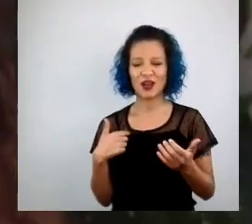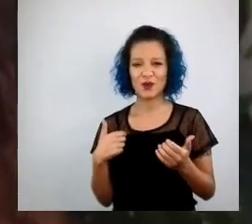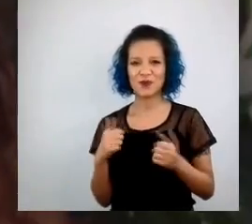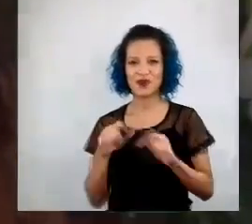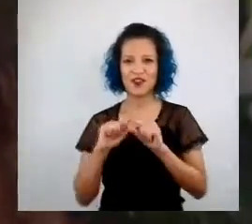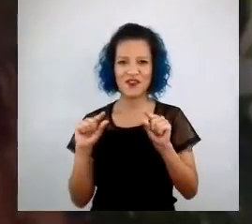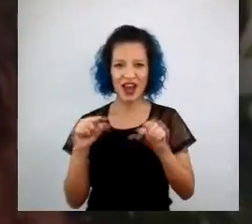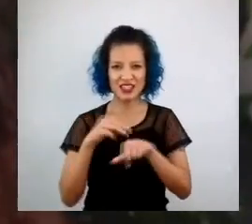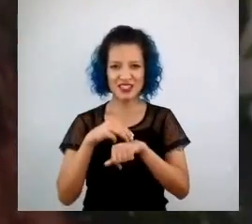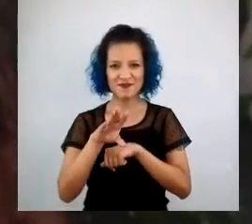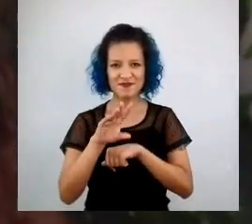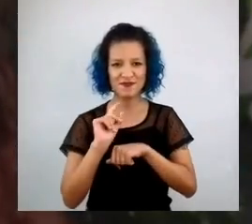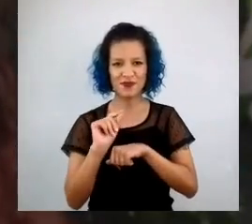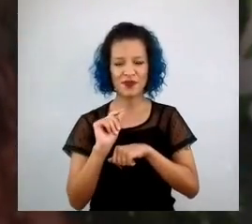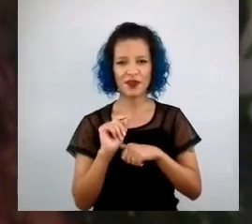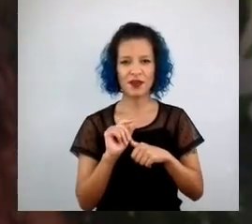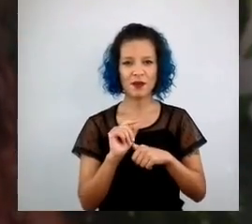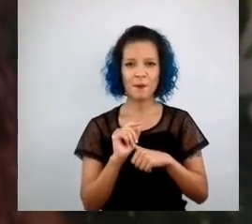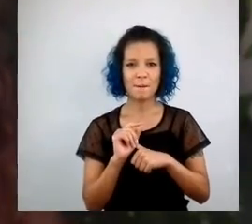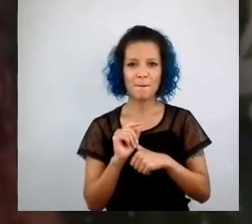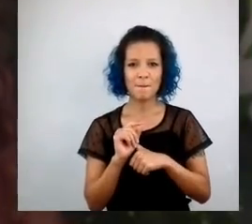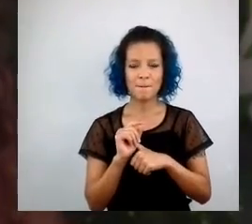é: